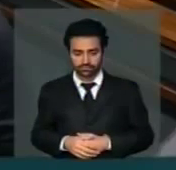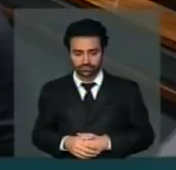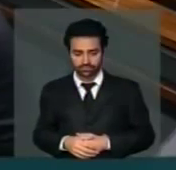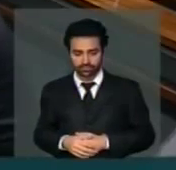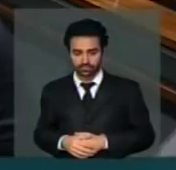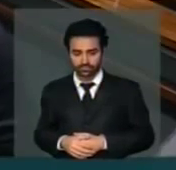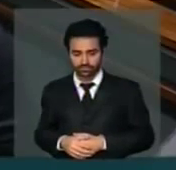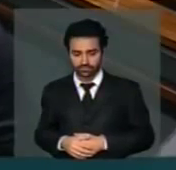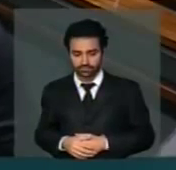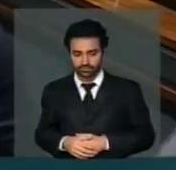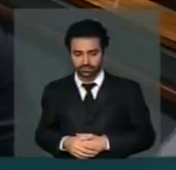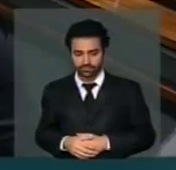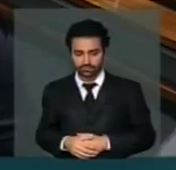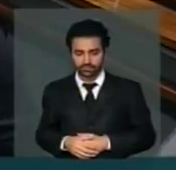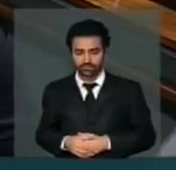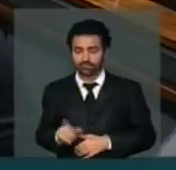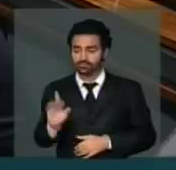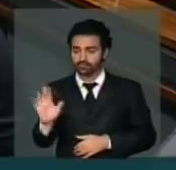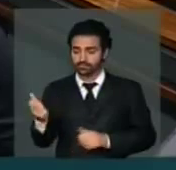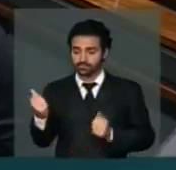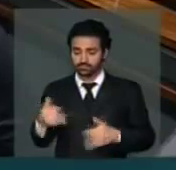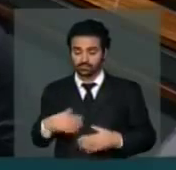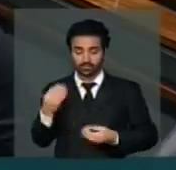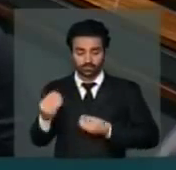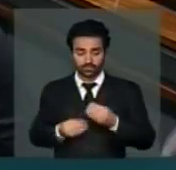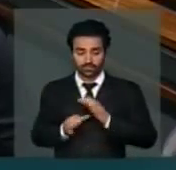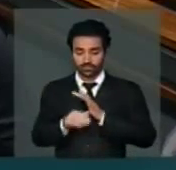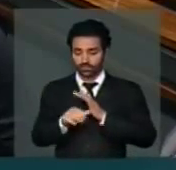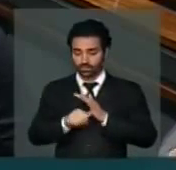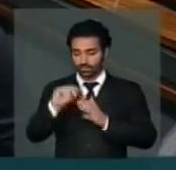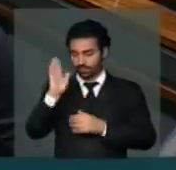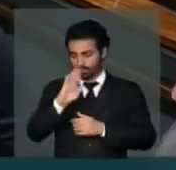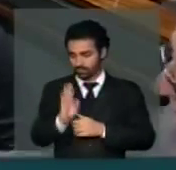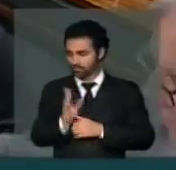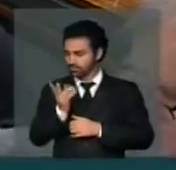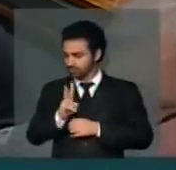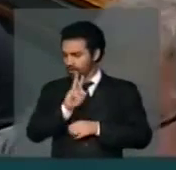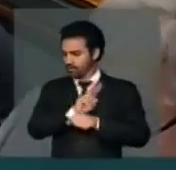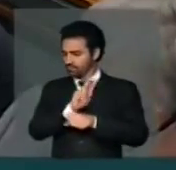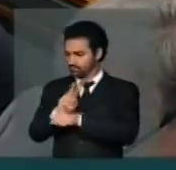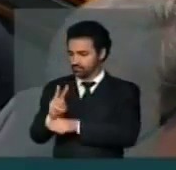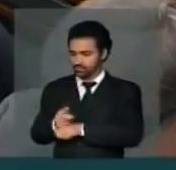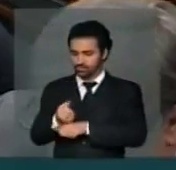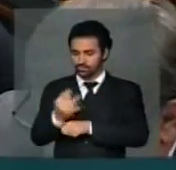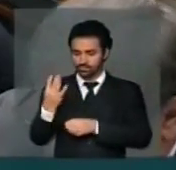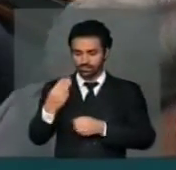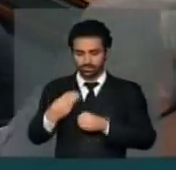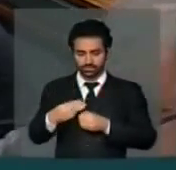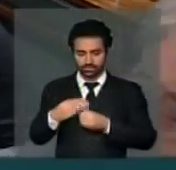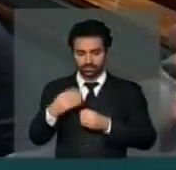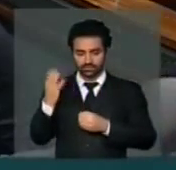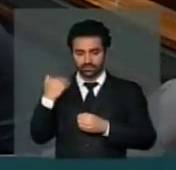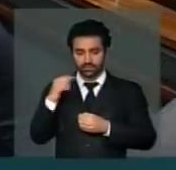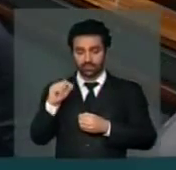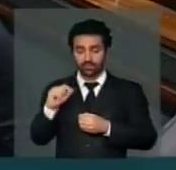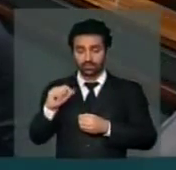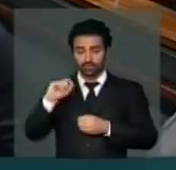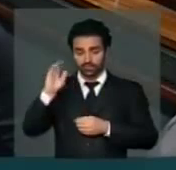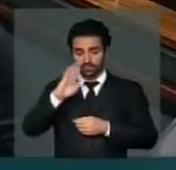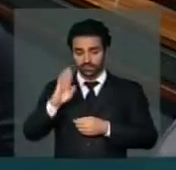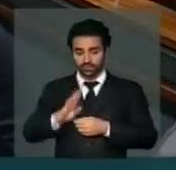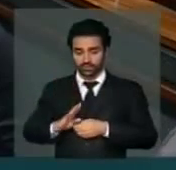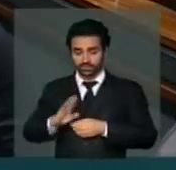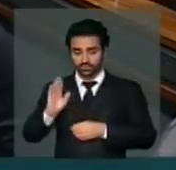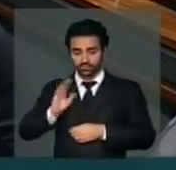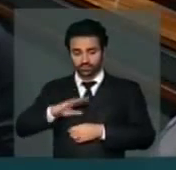conhecedor sobre a corrupção no Brasil, visto que fiscalizou vários municípios, e sabe que o grande mal do Brasil, um dos